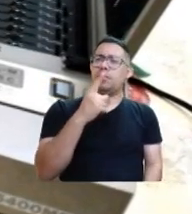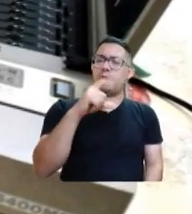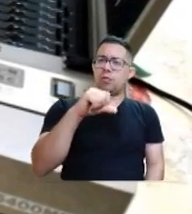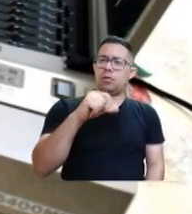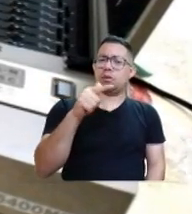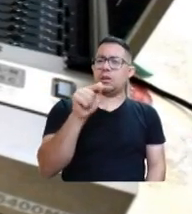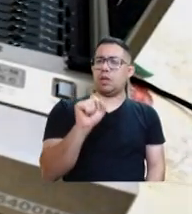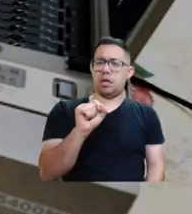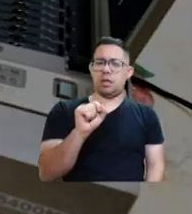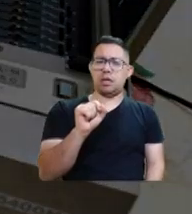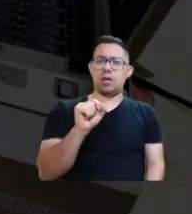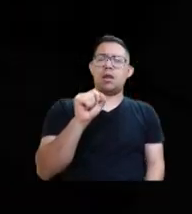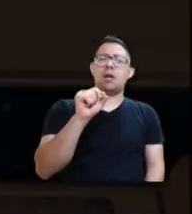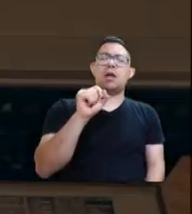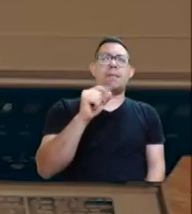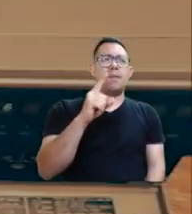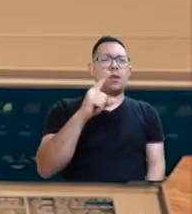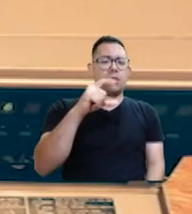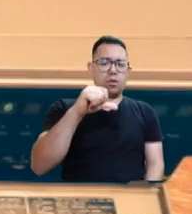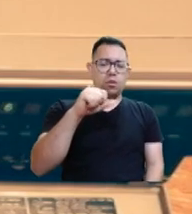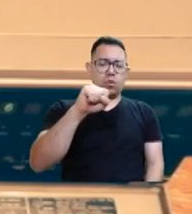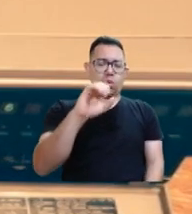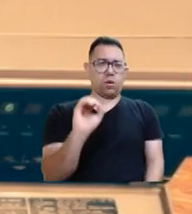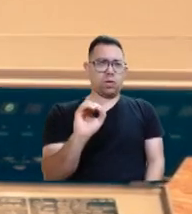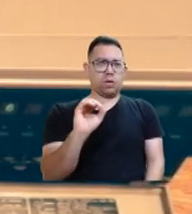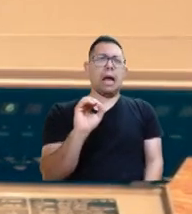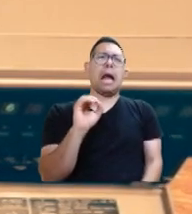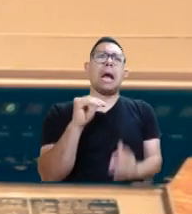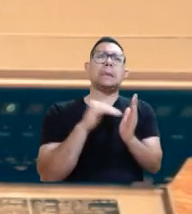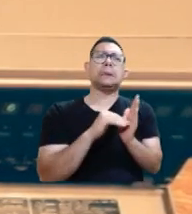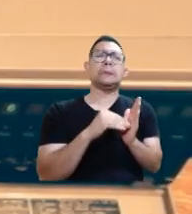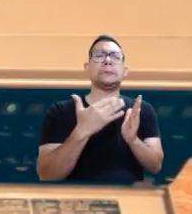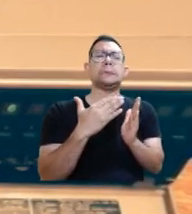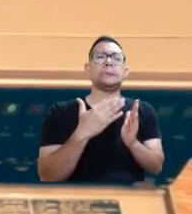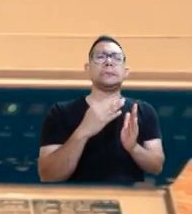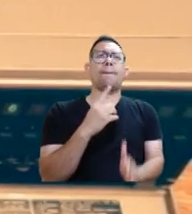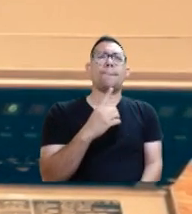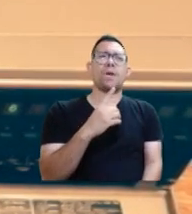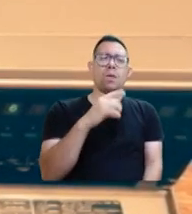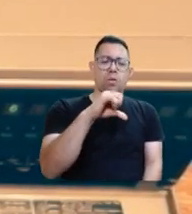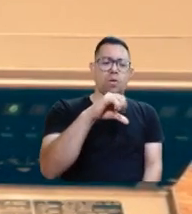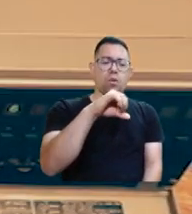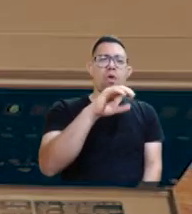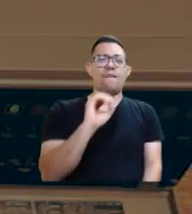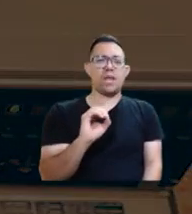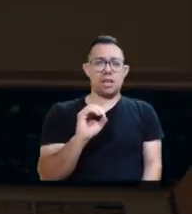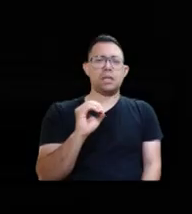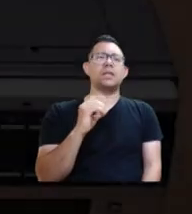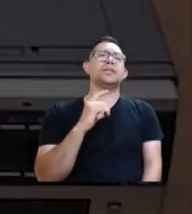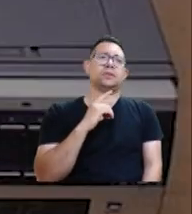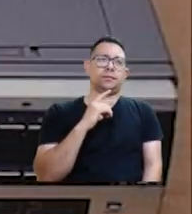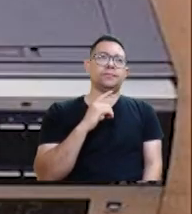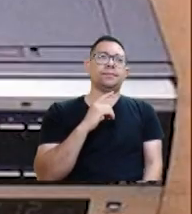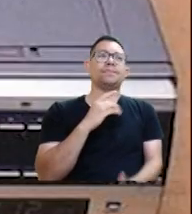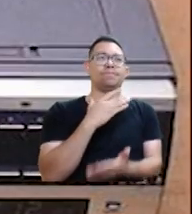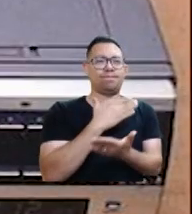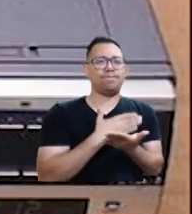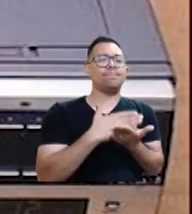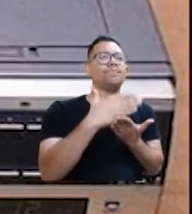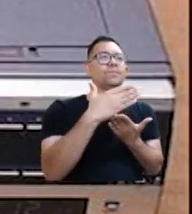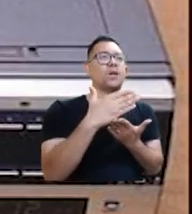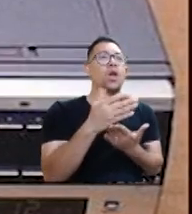de 1970, 80 e até o final da década de 1990, quando